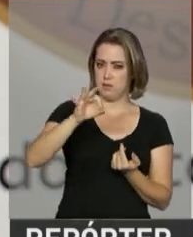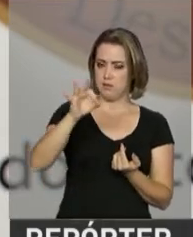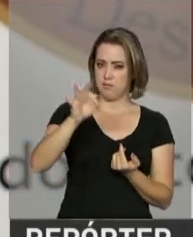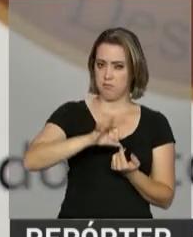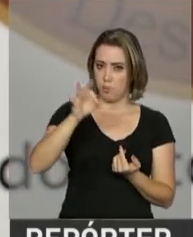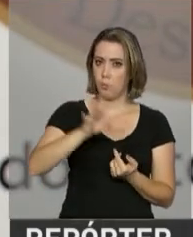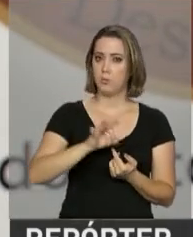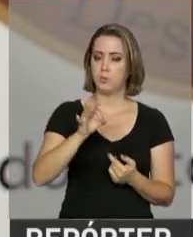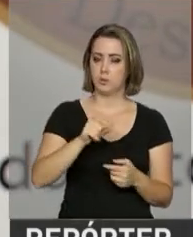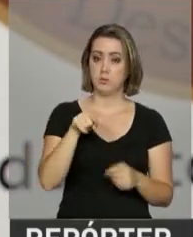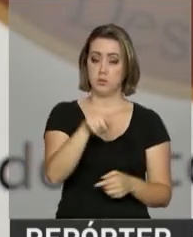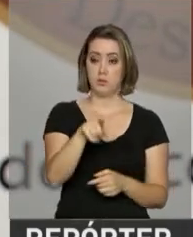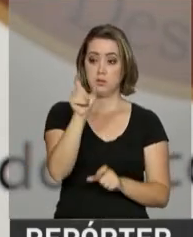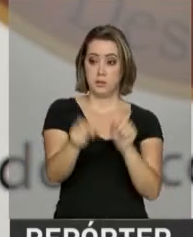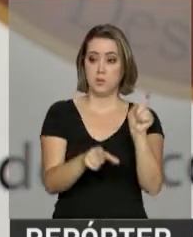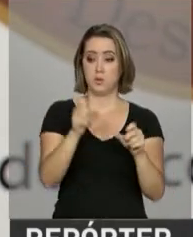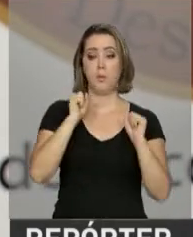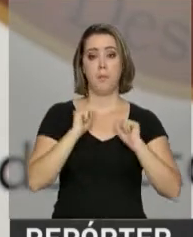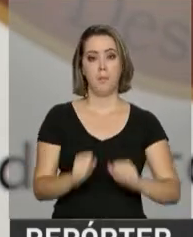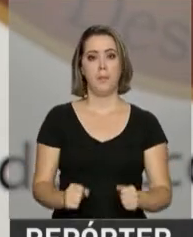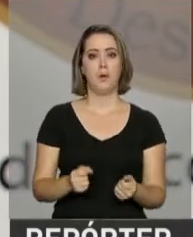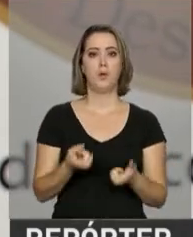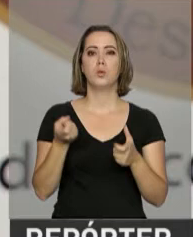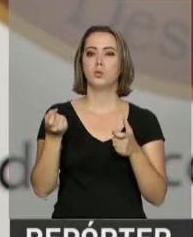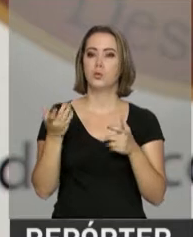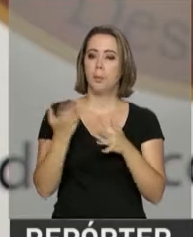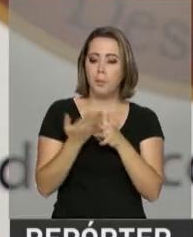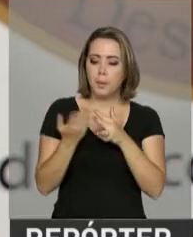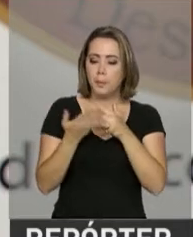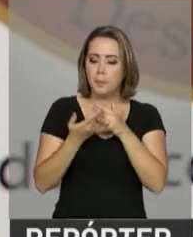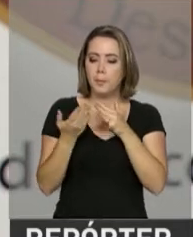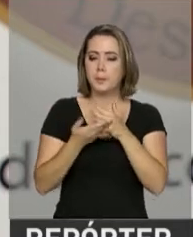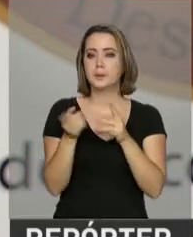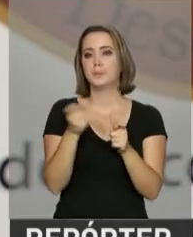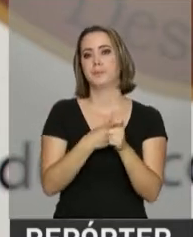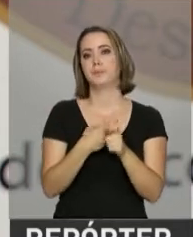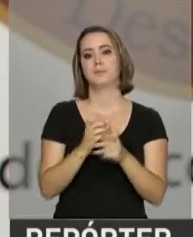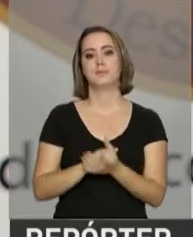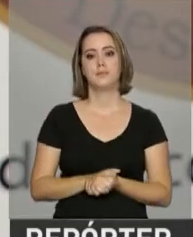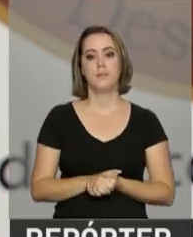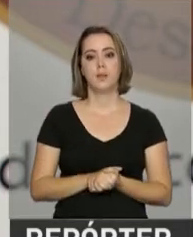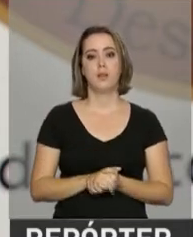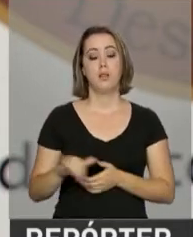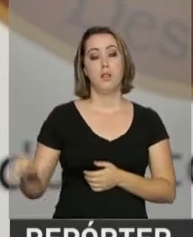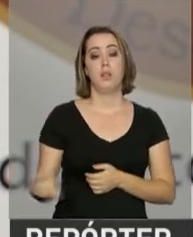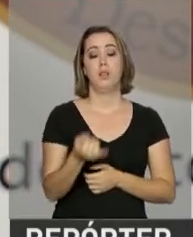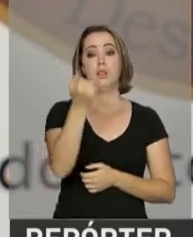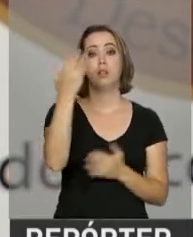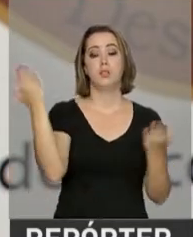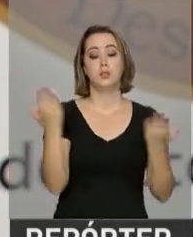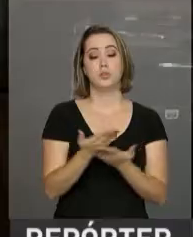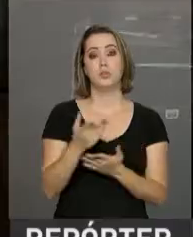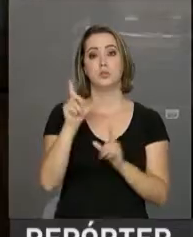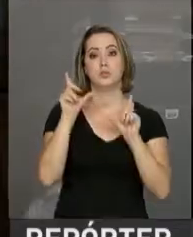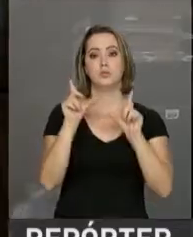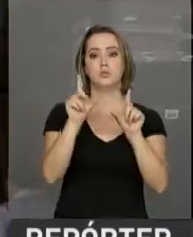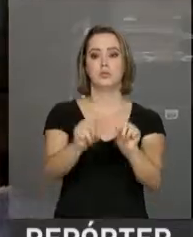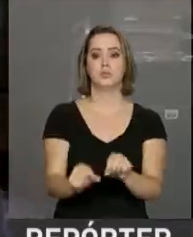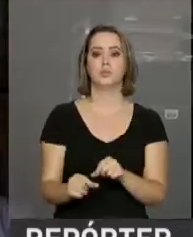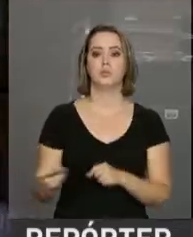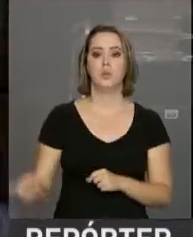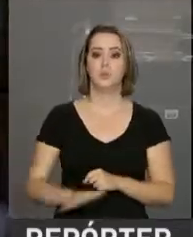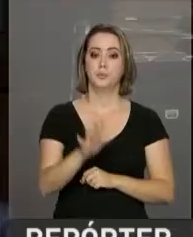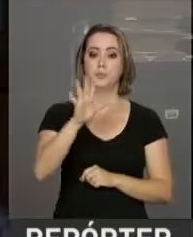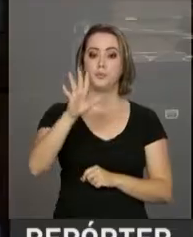trabalhador este brasileiro vai renegociar a dívida com os bancos a taxa agora bancária vai diminuir com a inflação